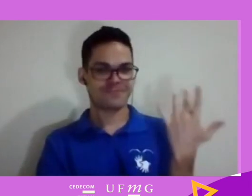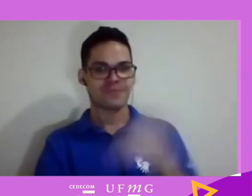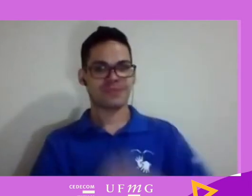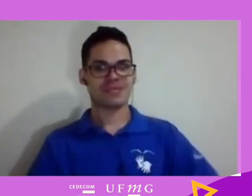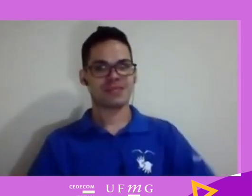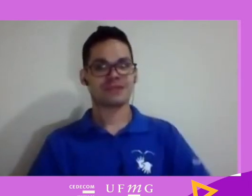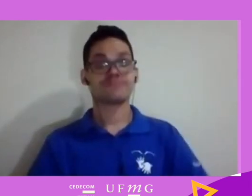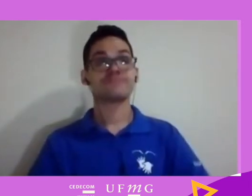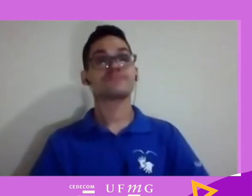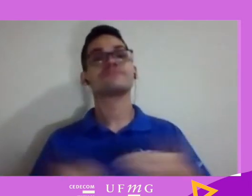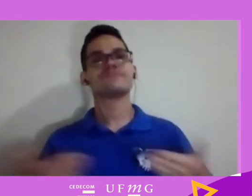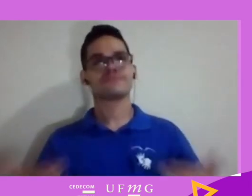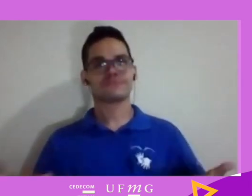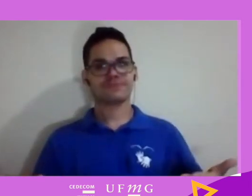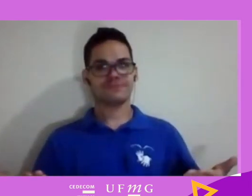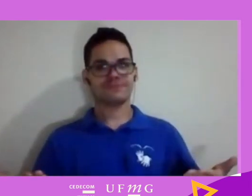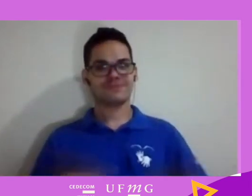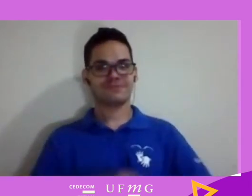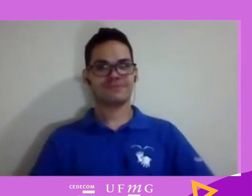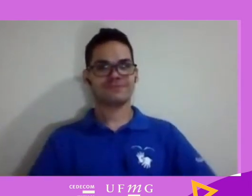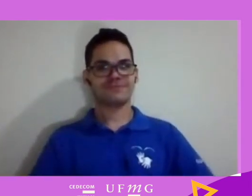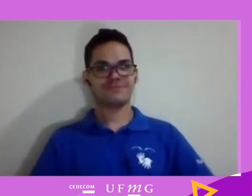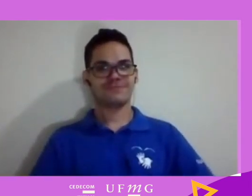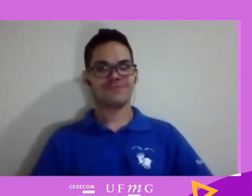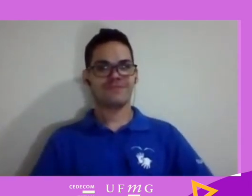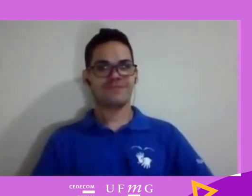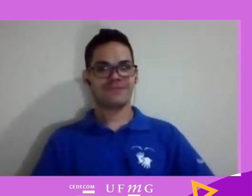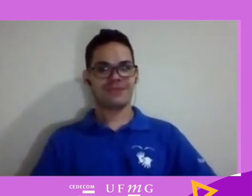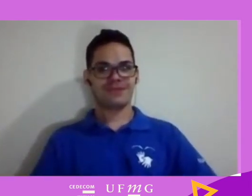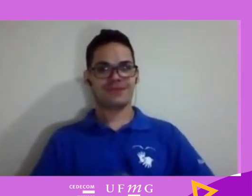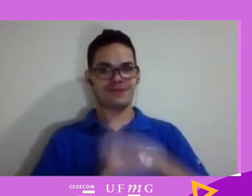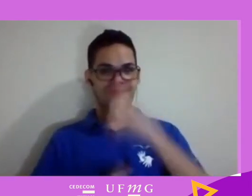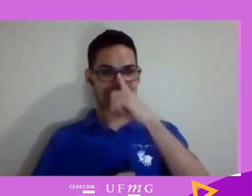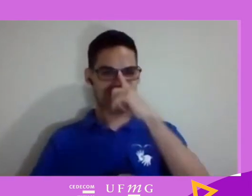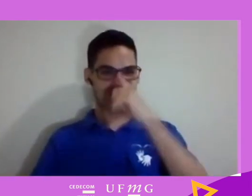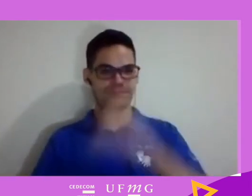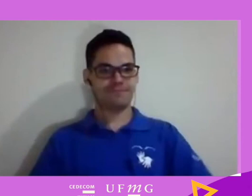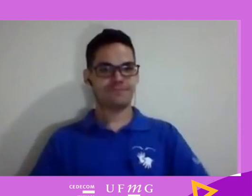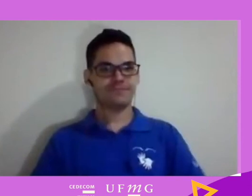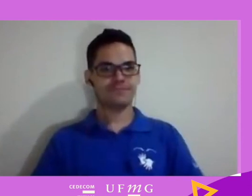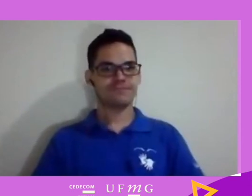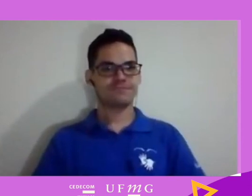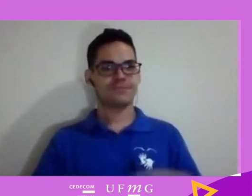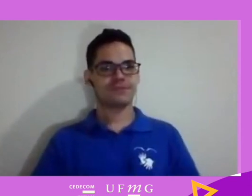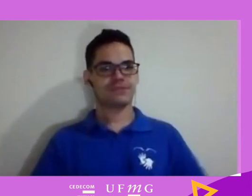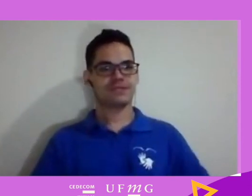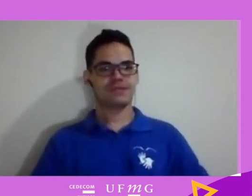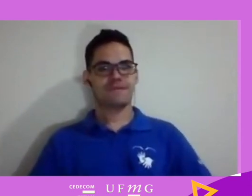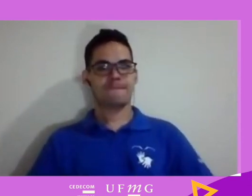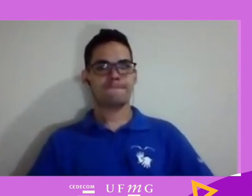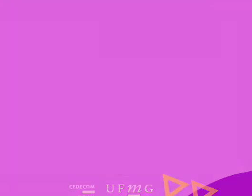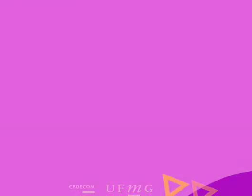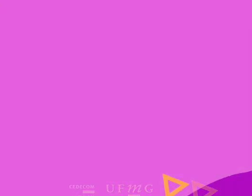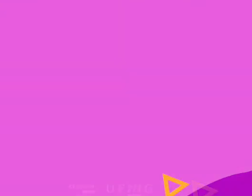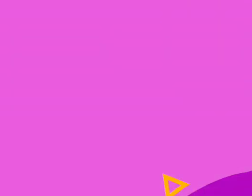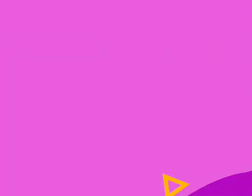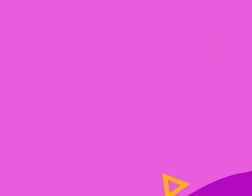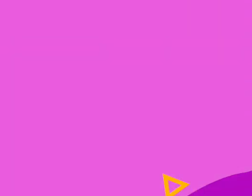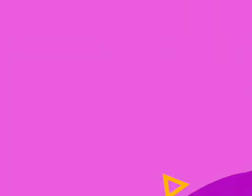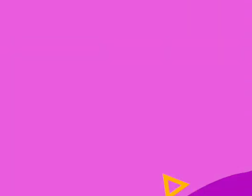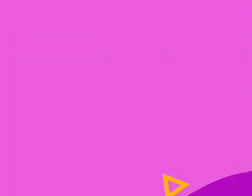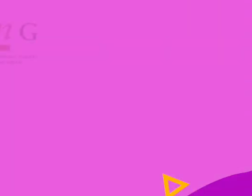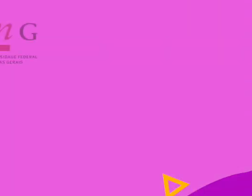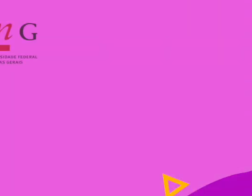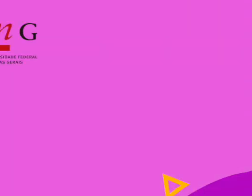é isso. Abraço para você, Giane. Obrigado pela participação. Abraço para todos vocês que nos acompanharam e até logo.